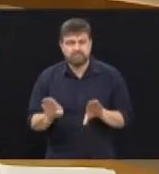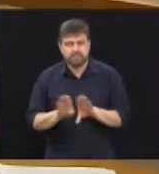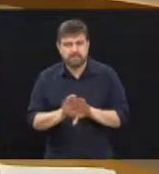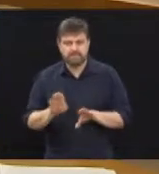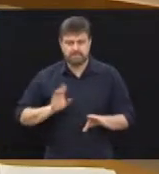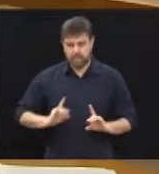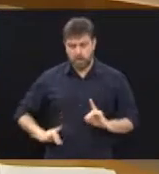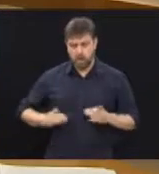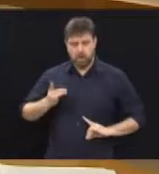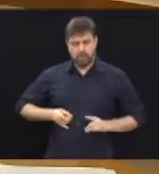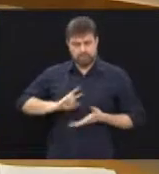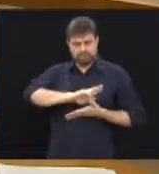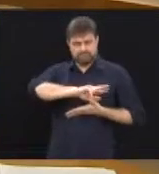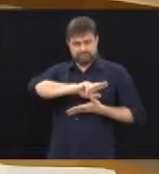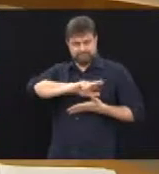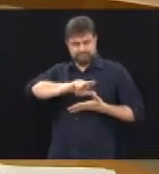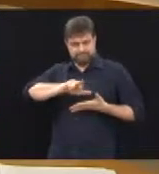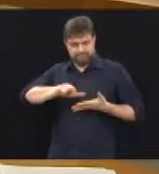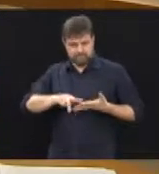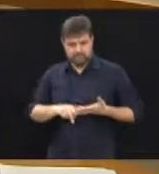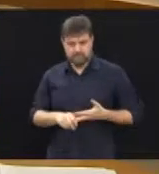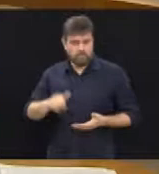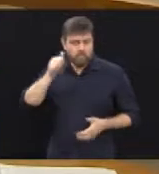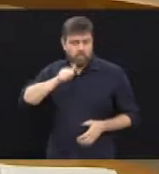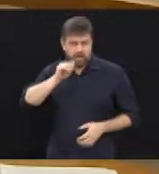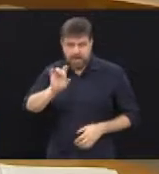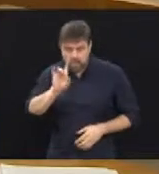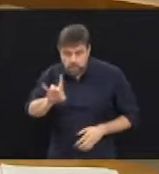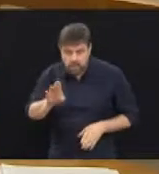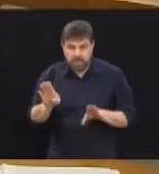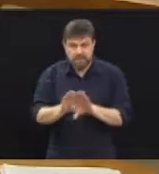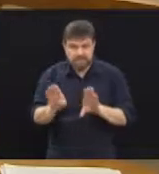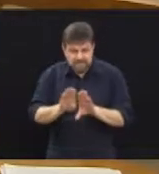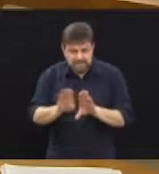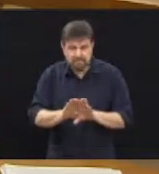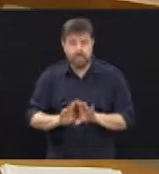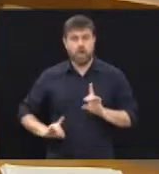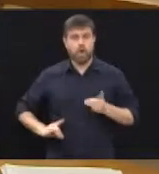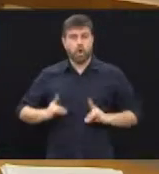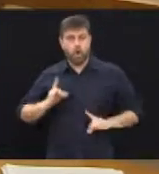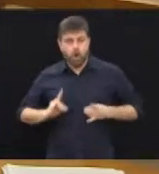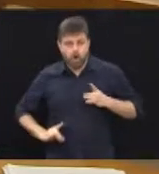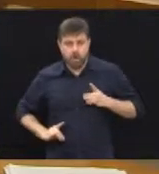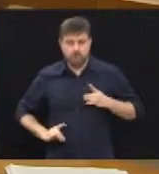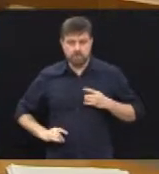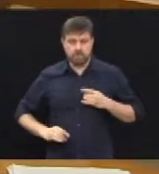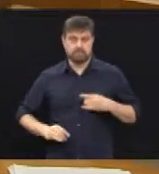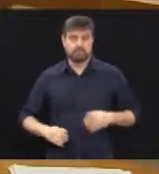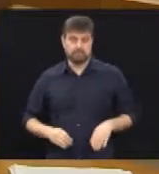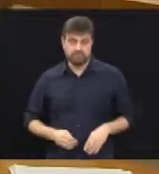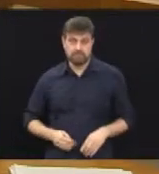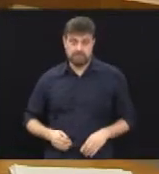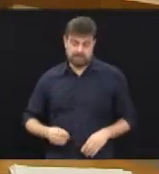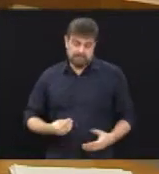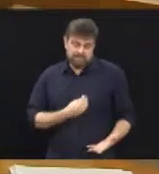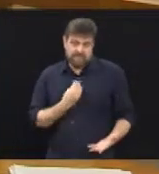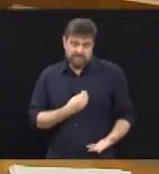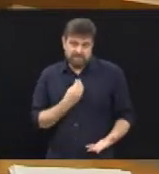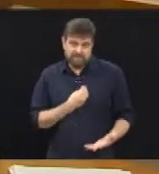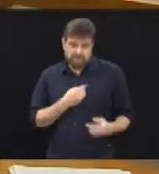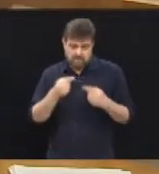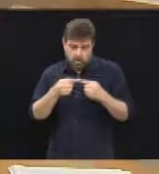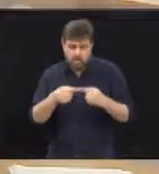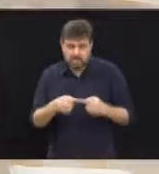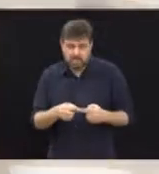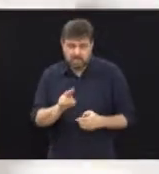não necessariamente relacionados à mulher especificamente, mas que faz parte da vida da mulher, né? Que são os hormônios que